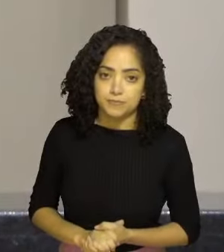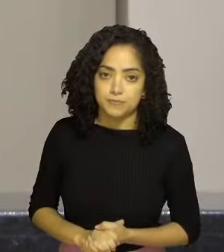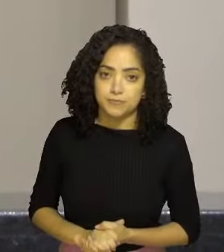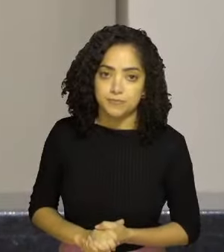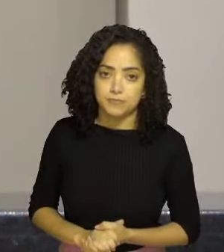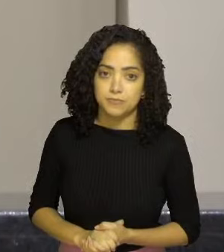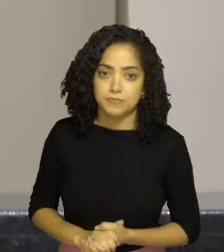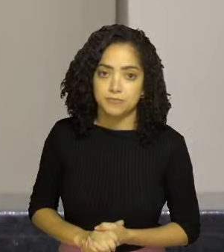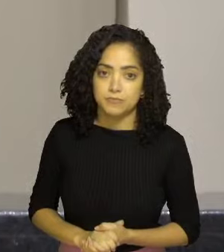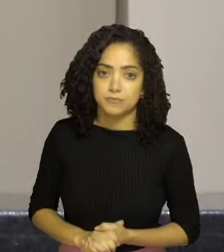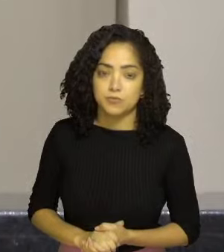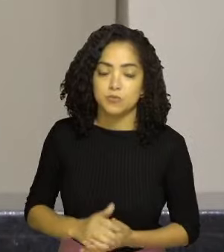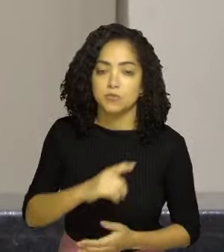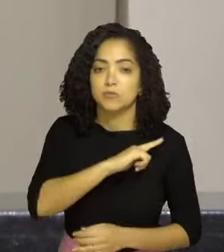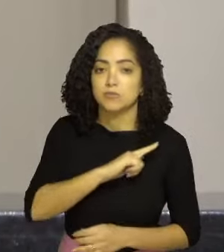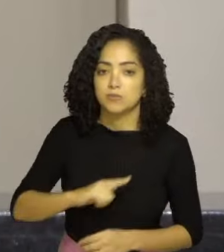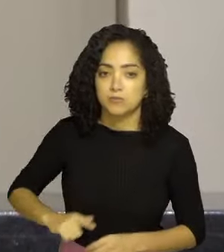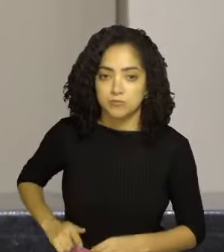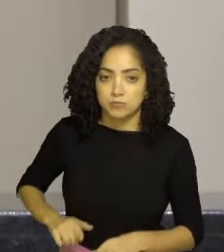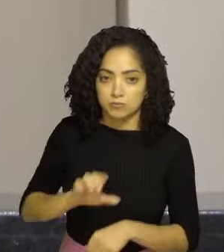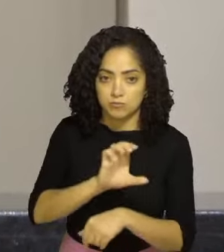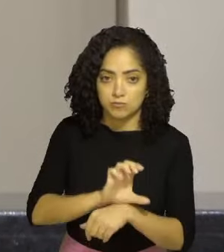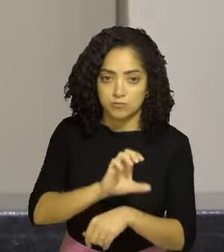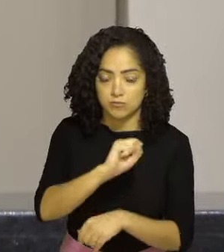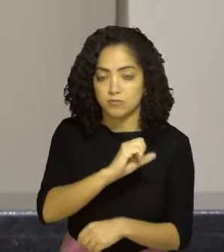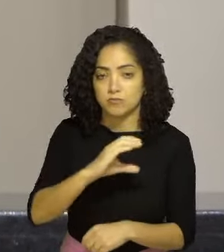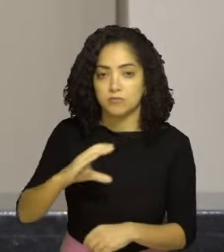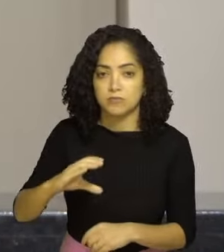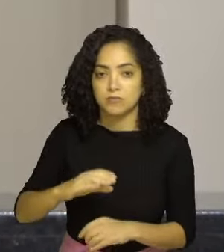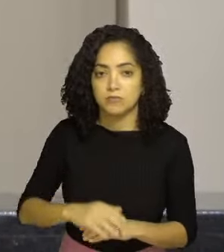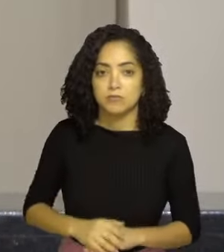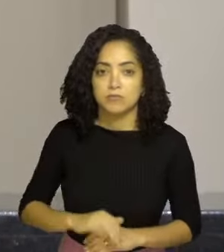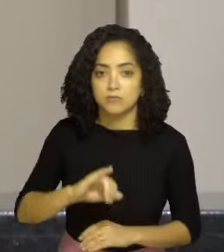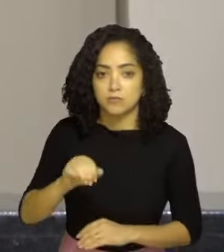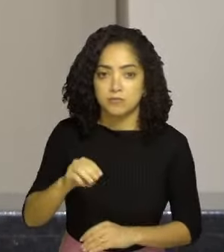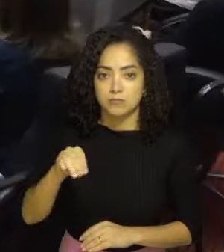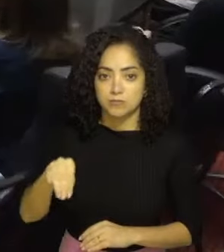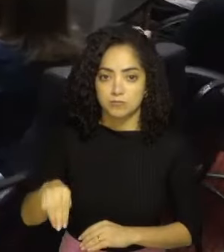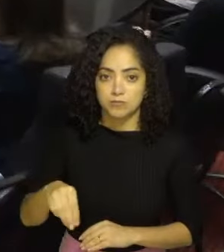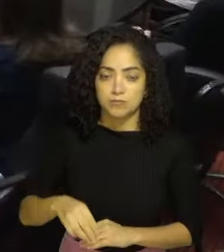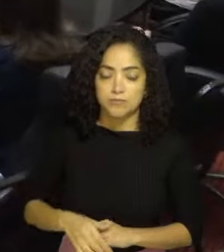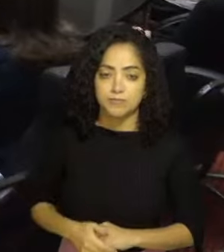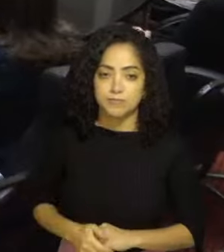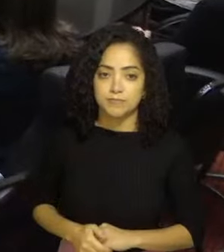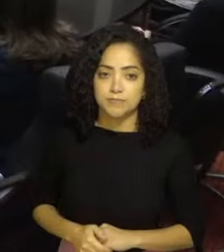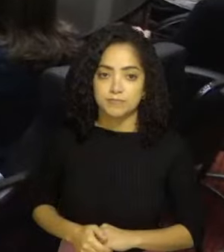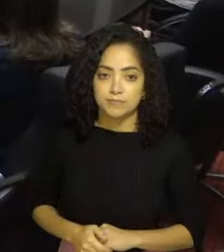Excelentíssimo senhor governador do estado de Santa Catarina, Jorginho Melo.